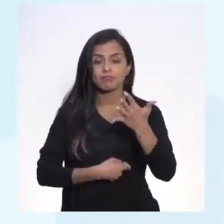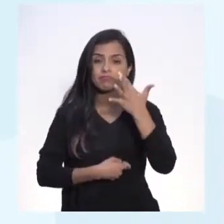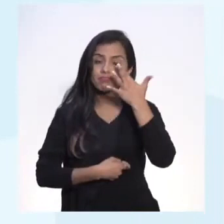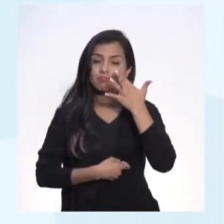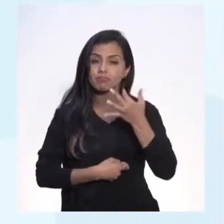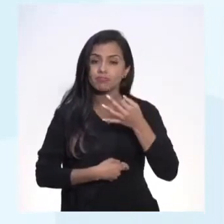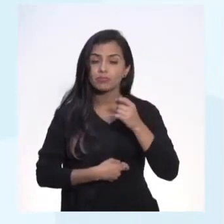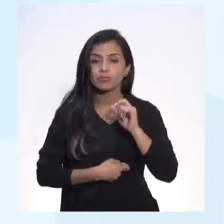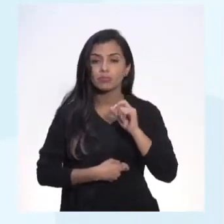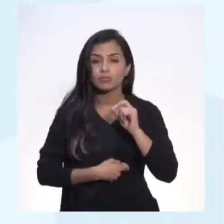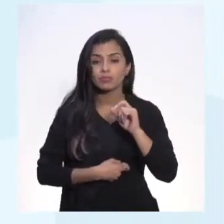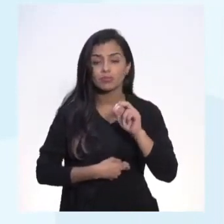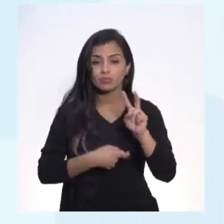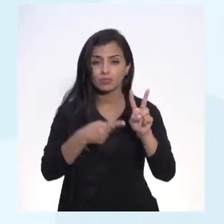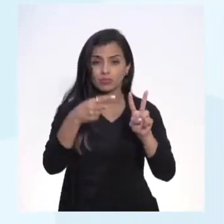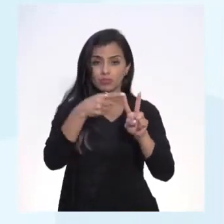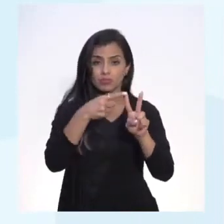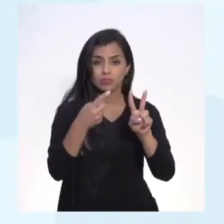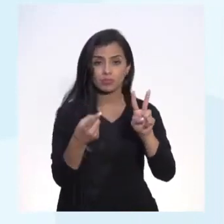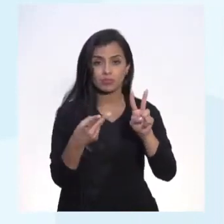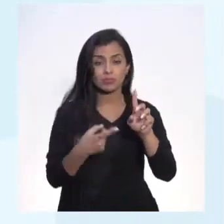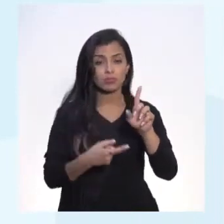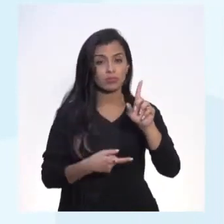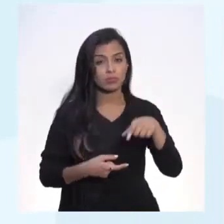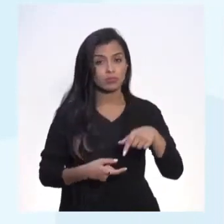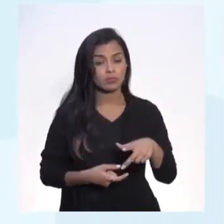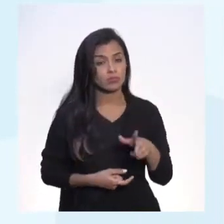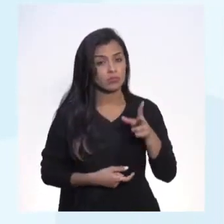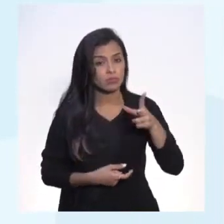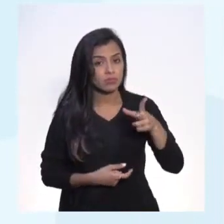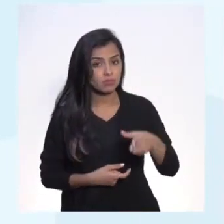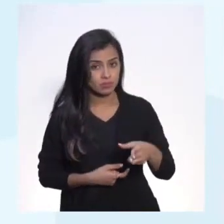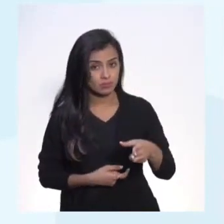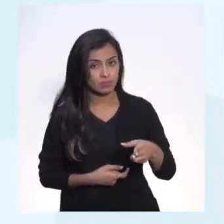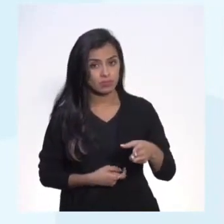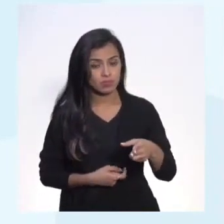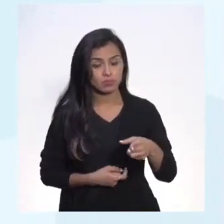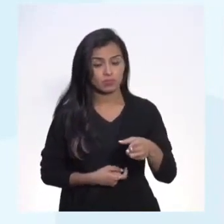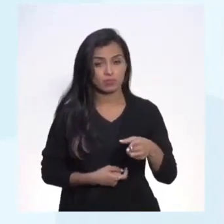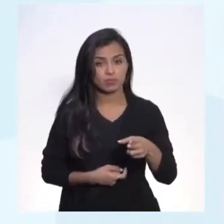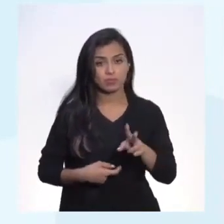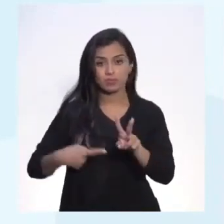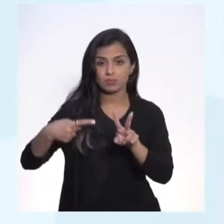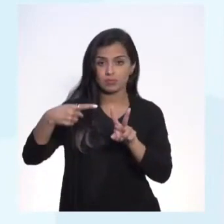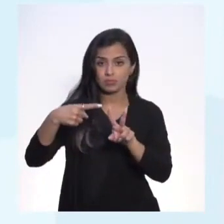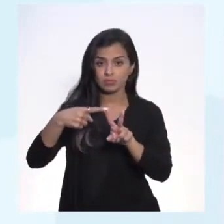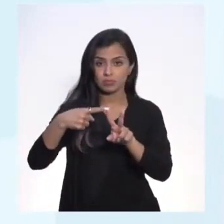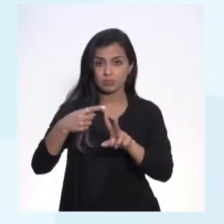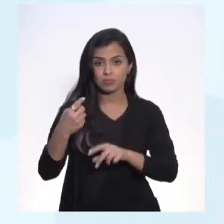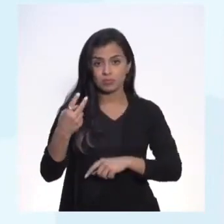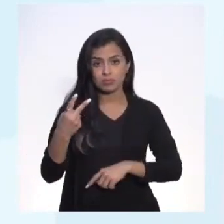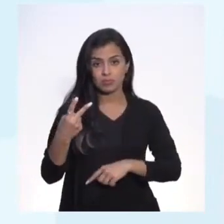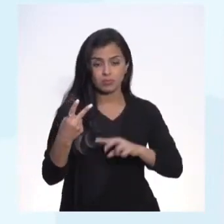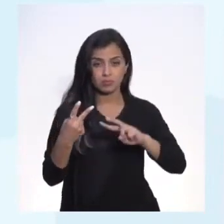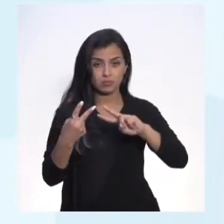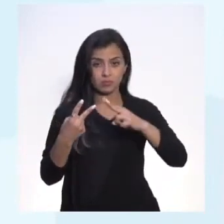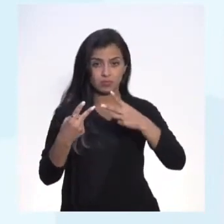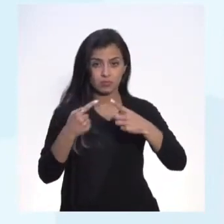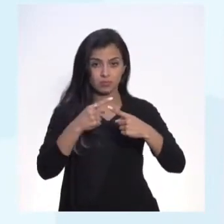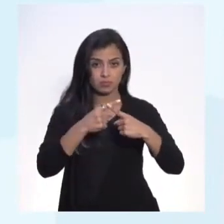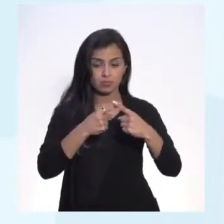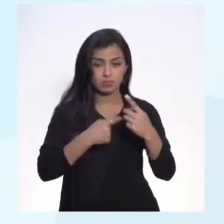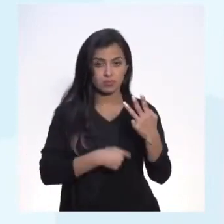que a raiz quadrada de 12 é a mesma coisa que a raiz quadrada de 2 ao quadrado vezes